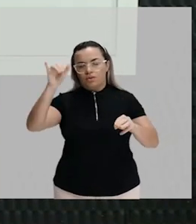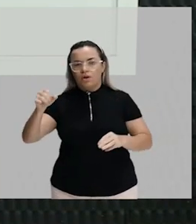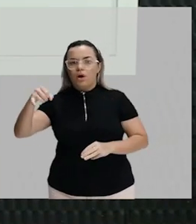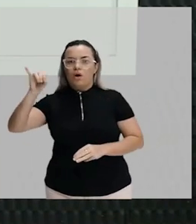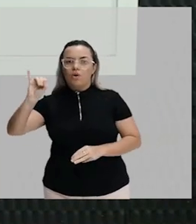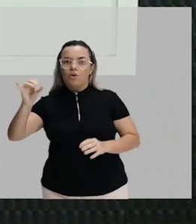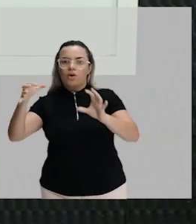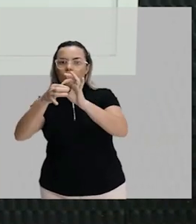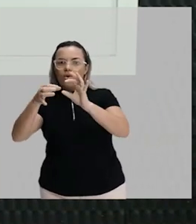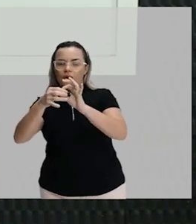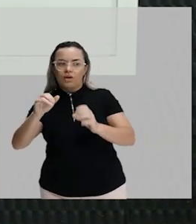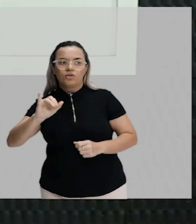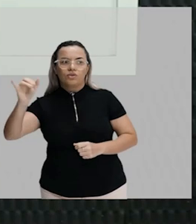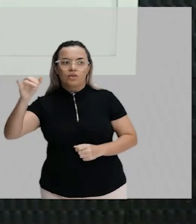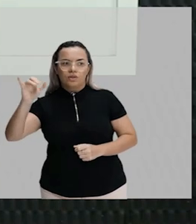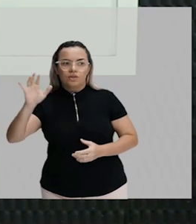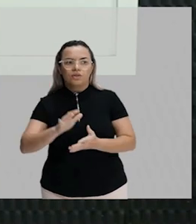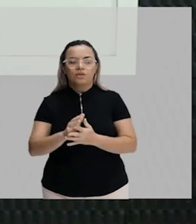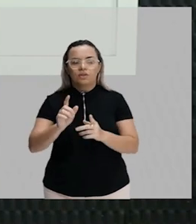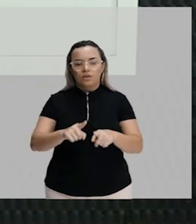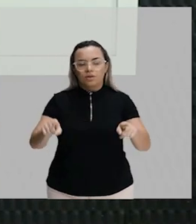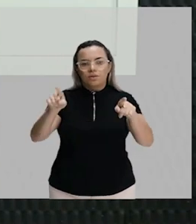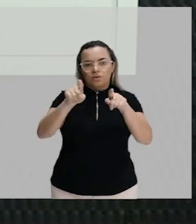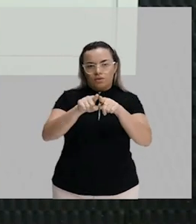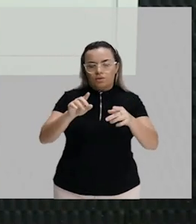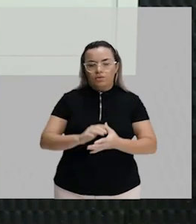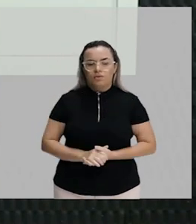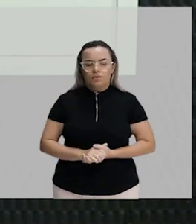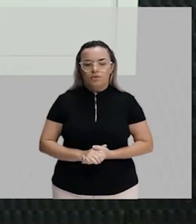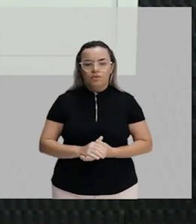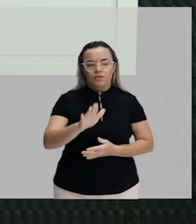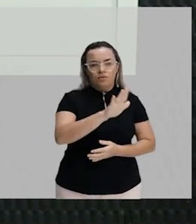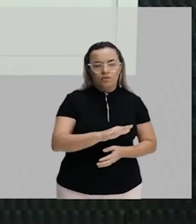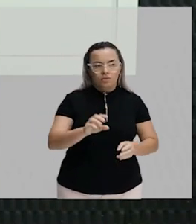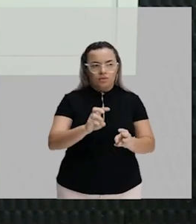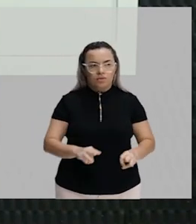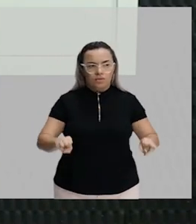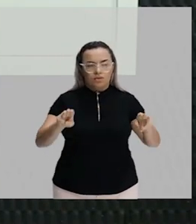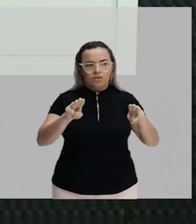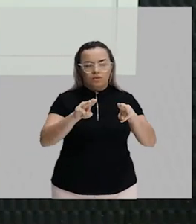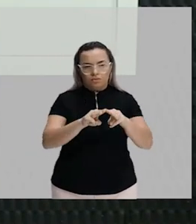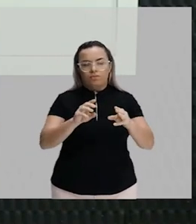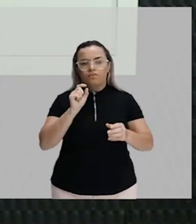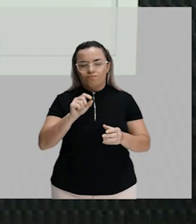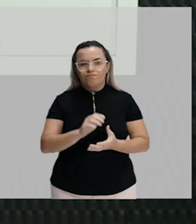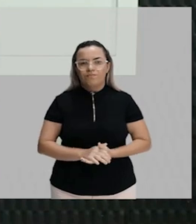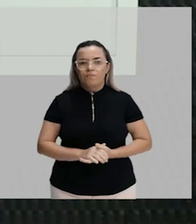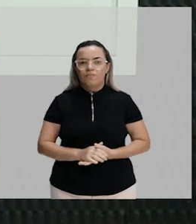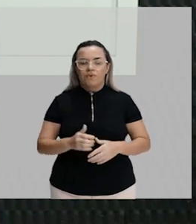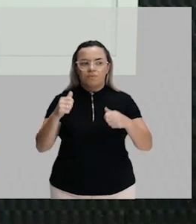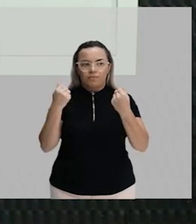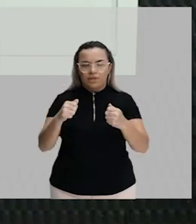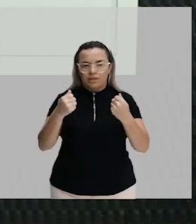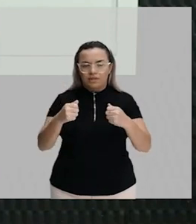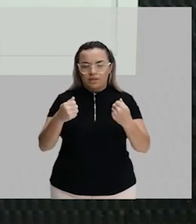proporcional à corrente ou seja o campo magnético ele tem uma dependência com a corrente ou seja